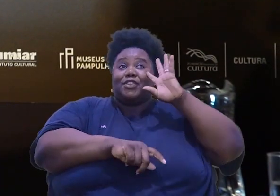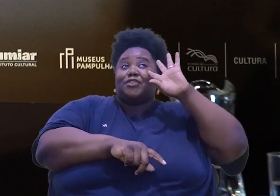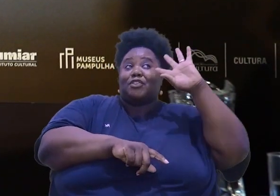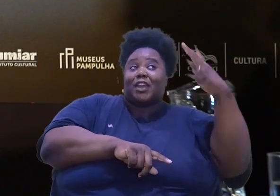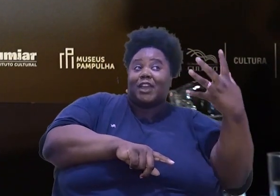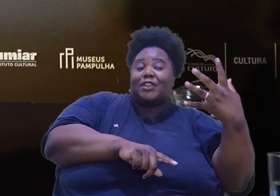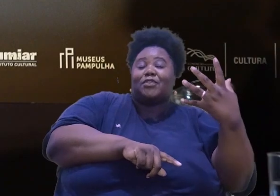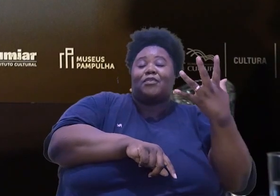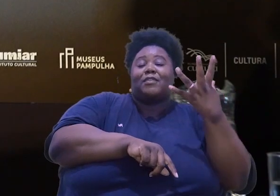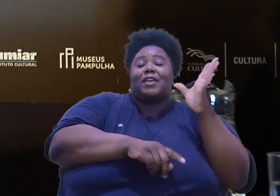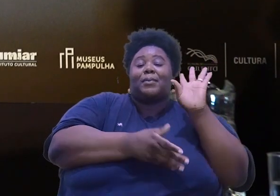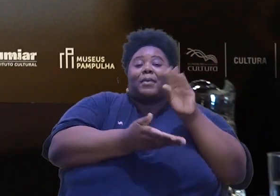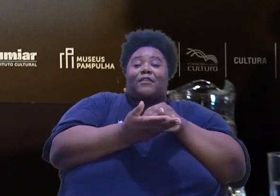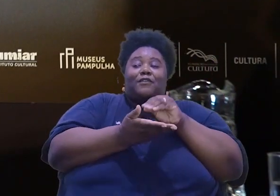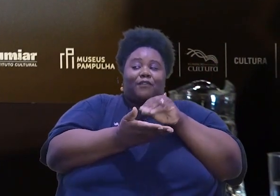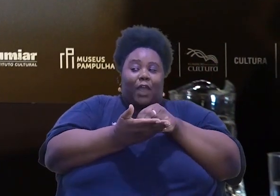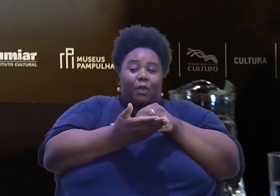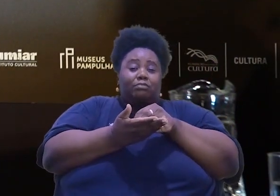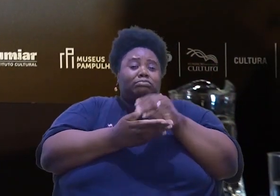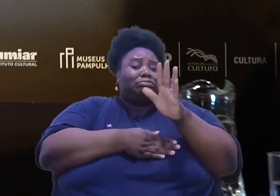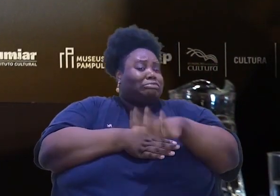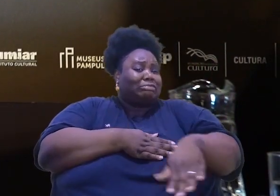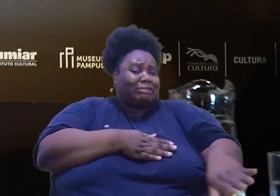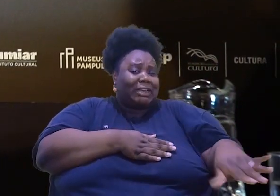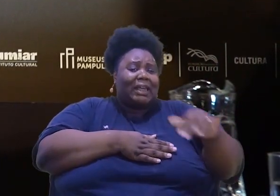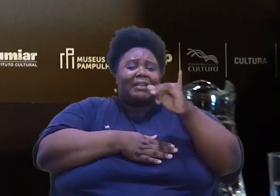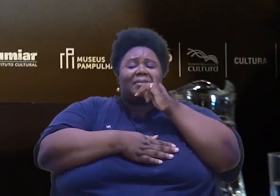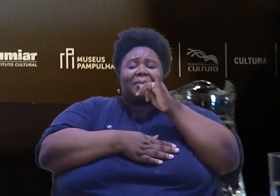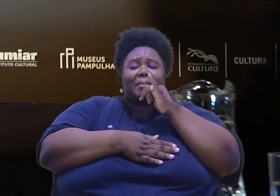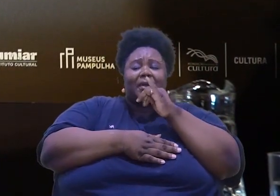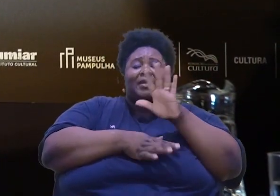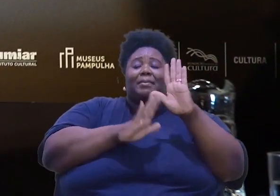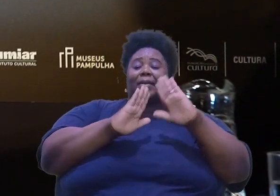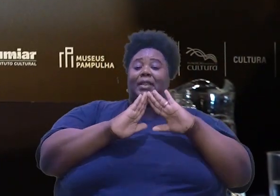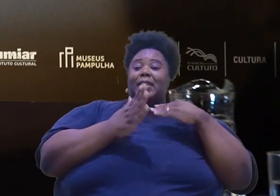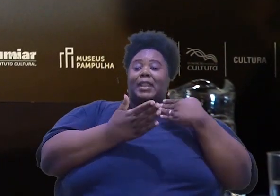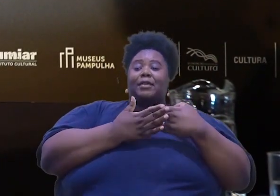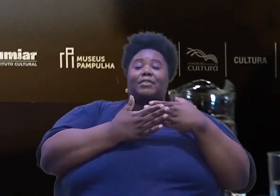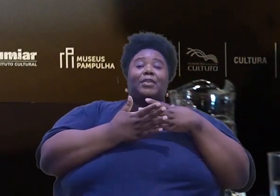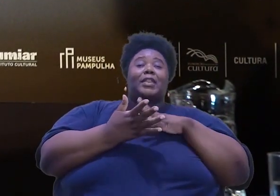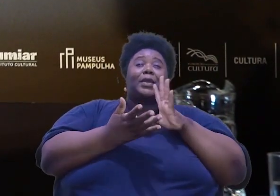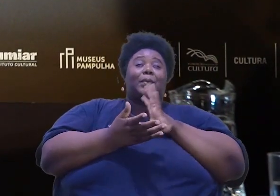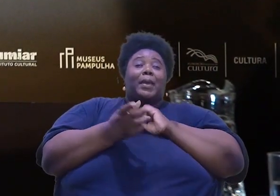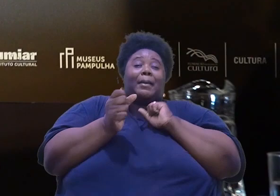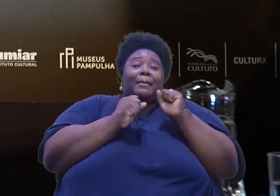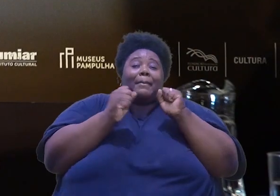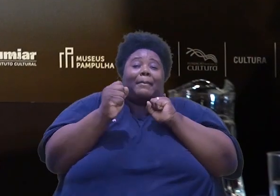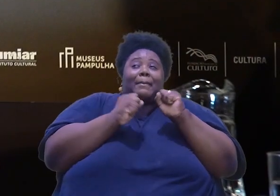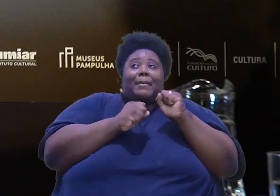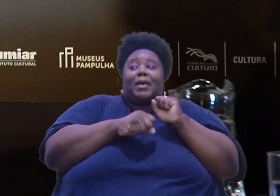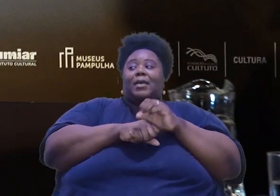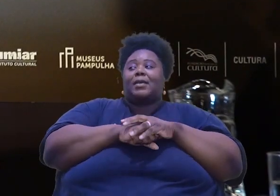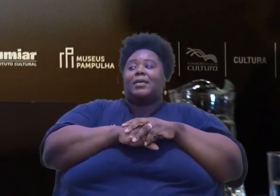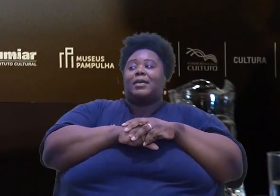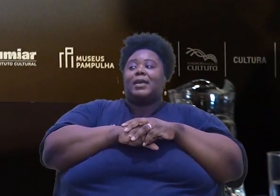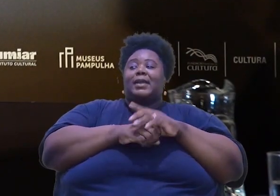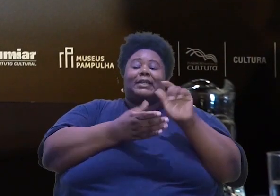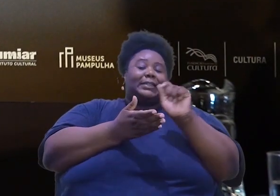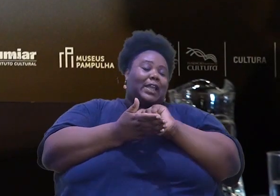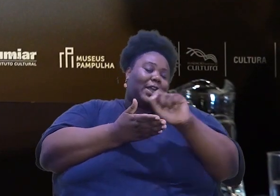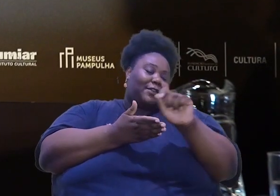uma carência. Desde pequena, por exemplo, na escola eu adorava as